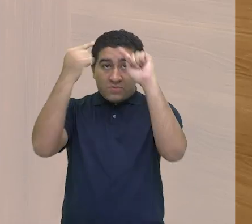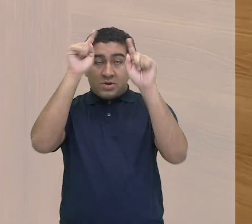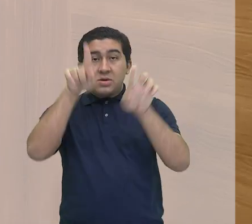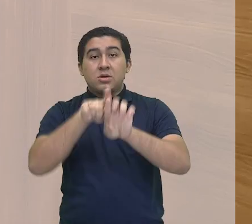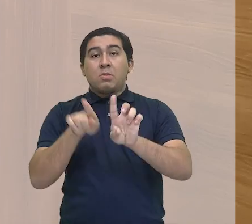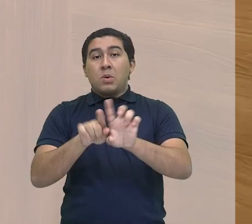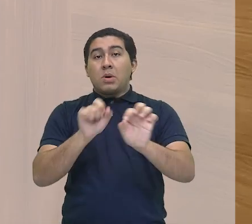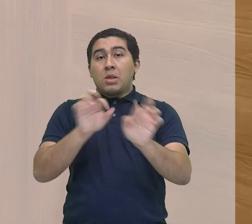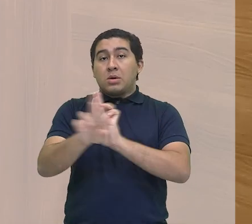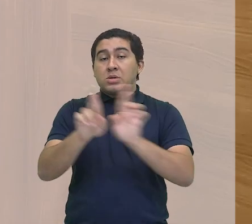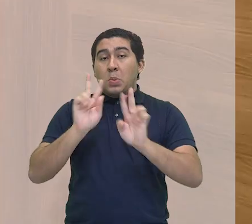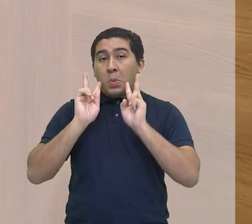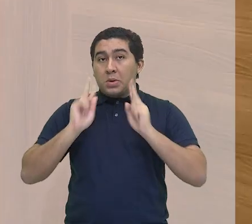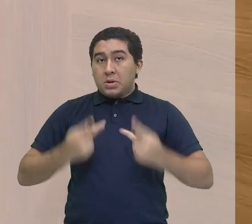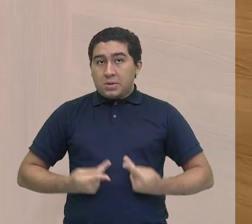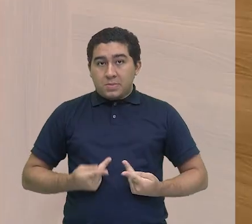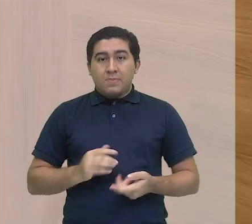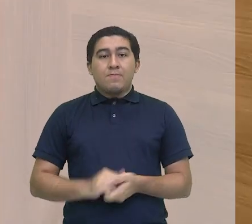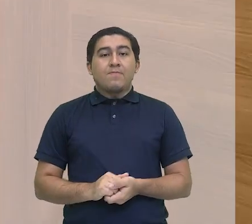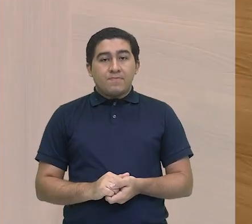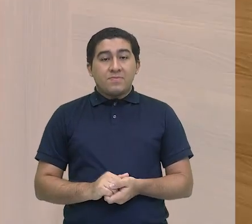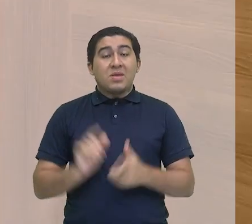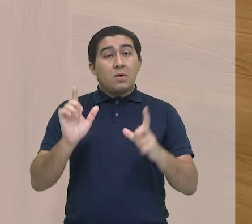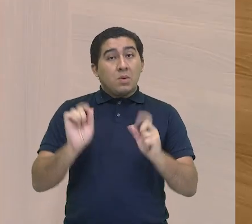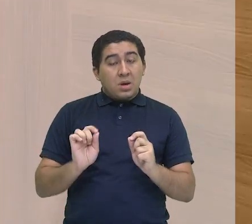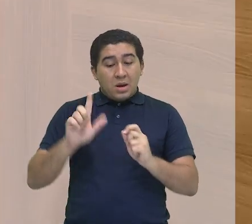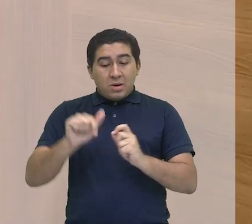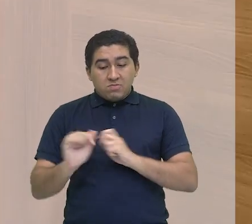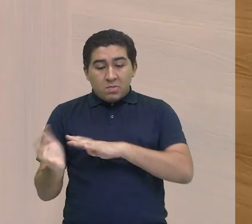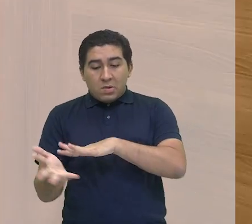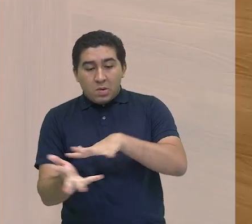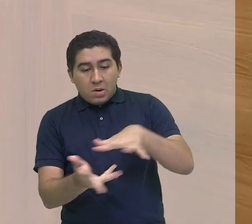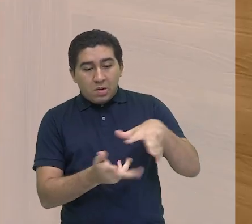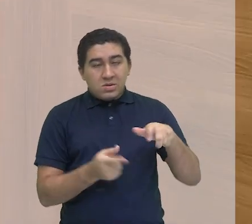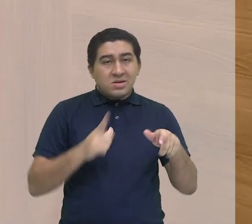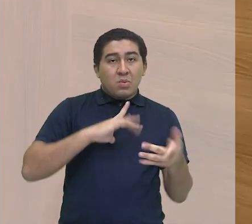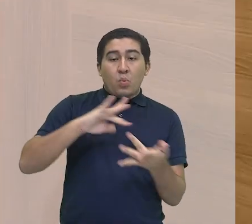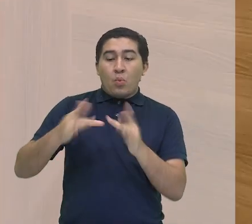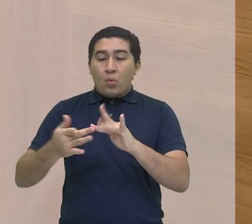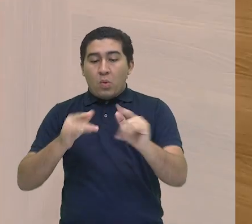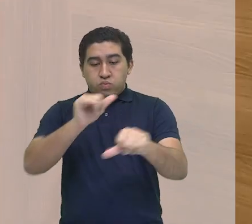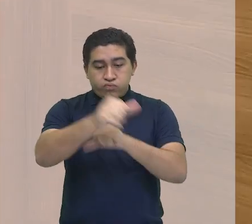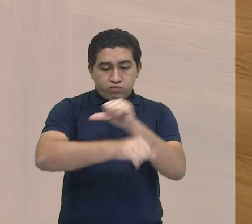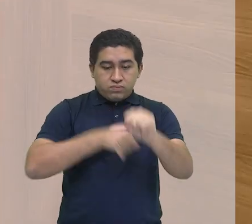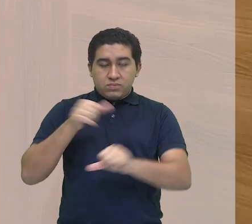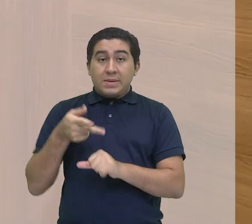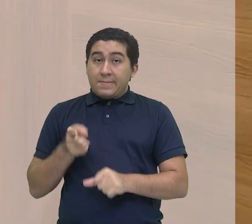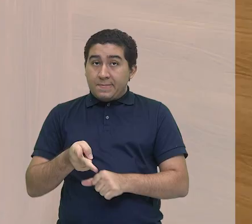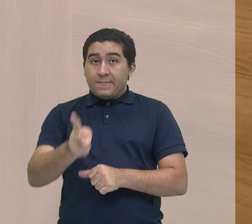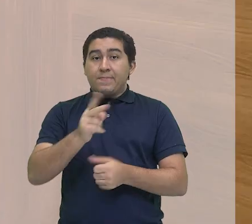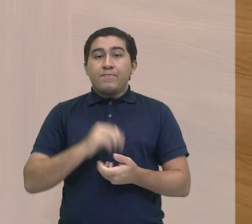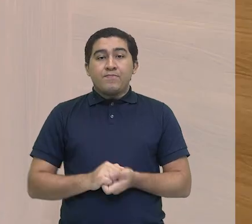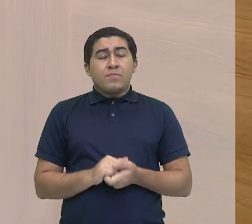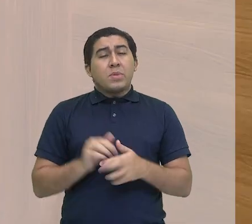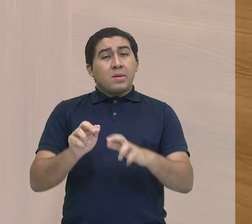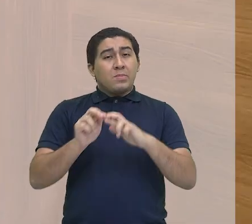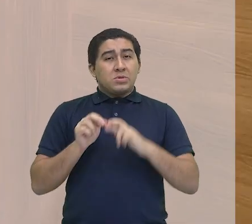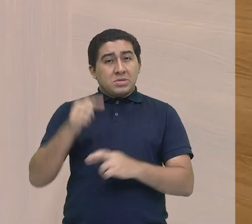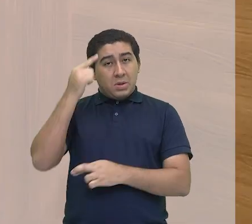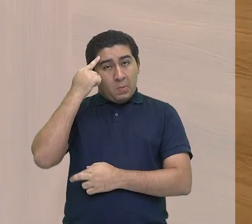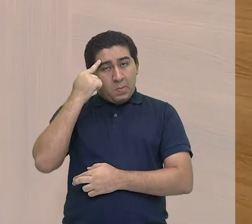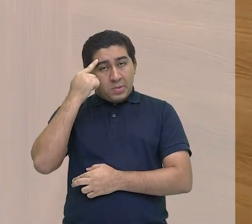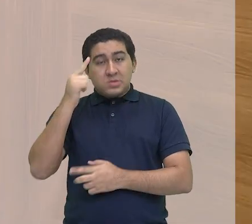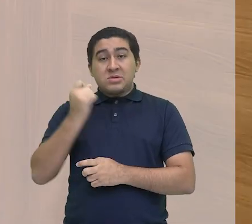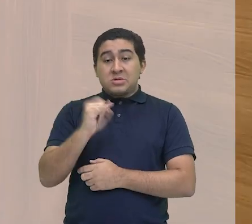e de relações humanas. É um mundo dinâmico que está em constantes mudanças. Por isso, eu acredito que se você